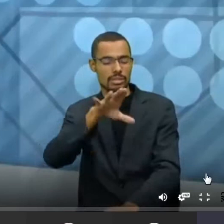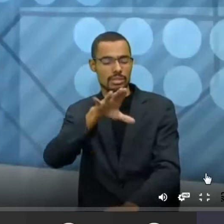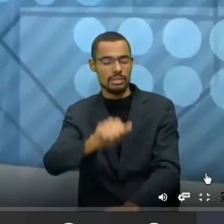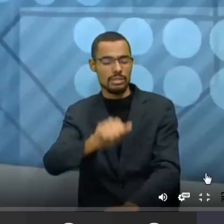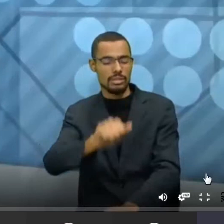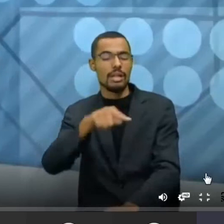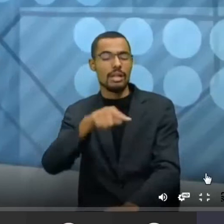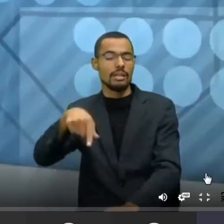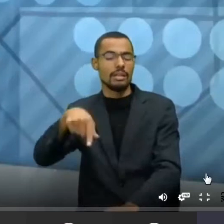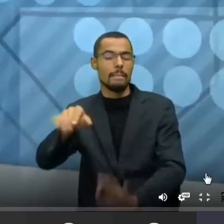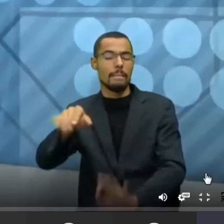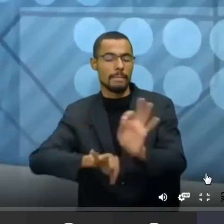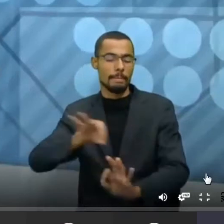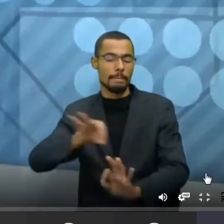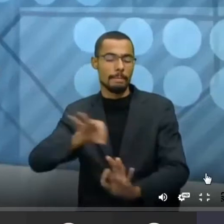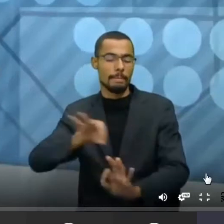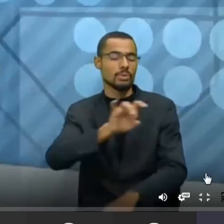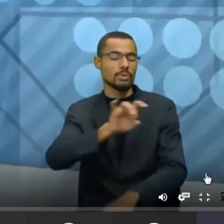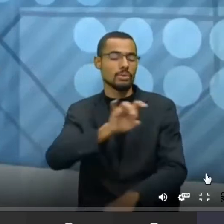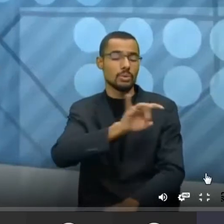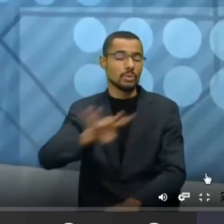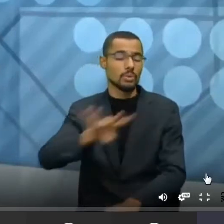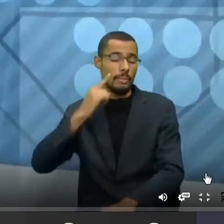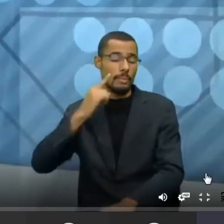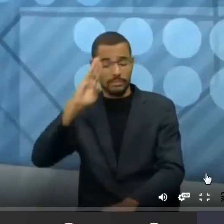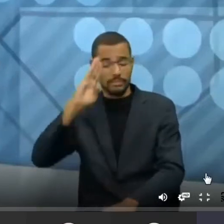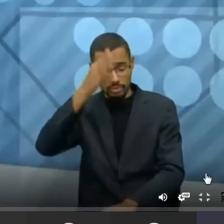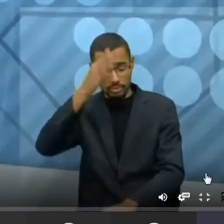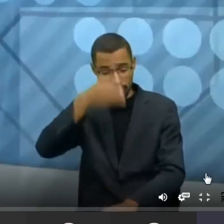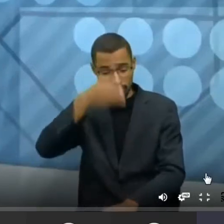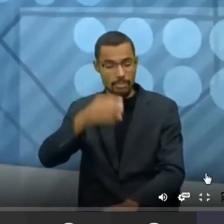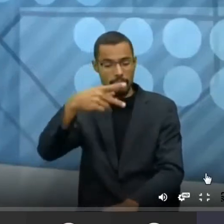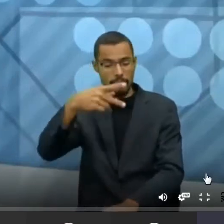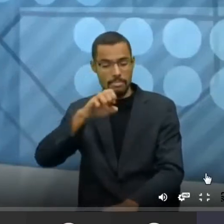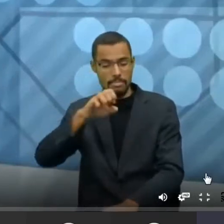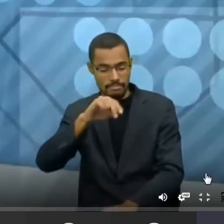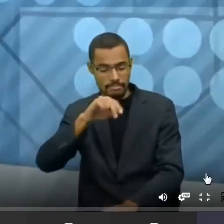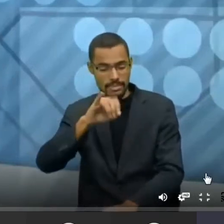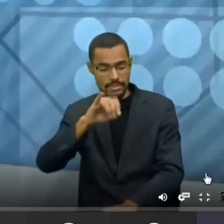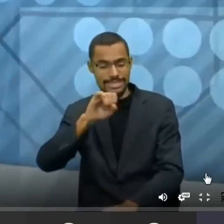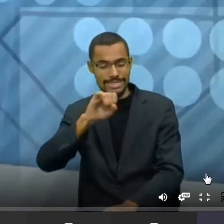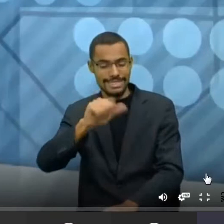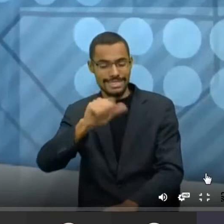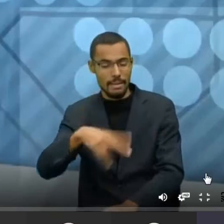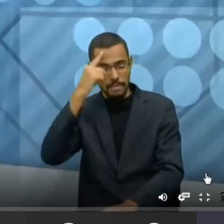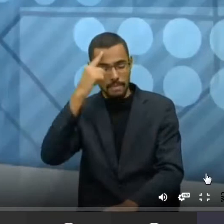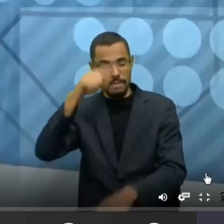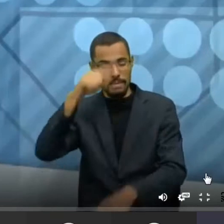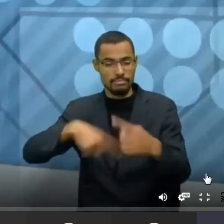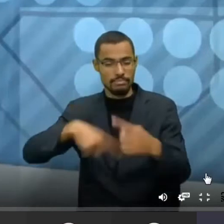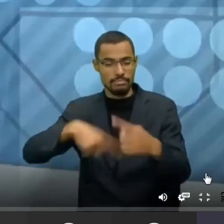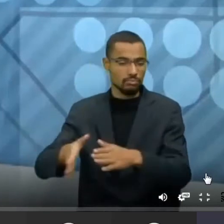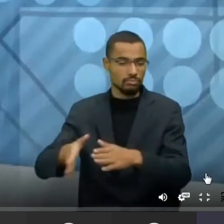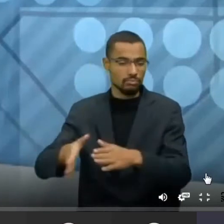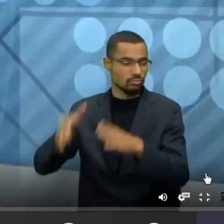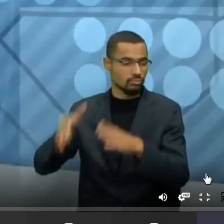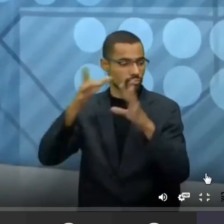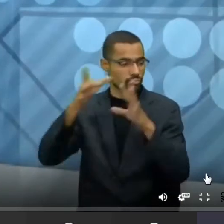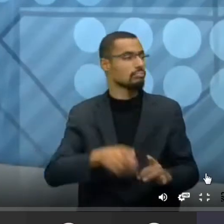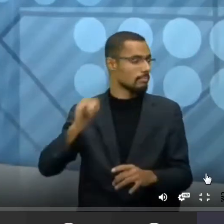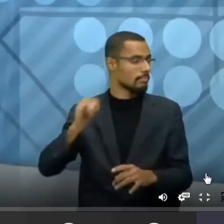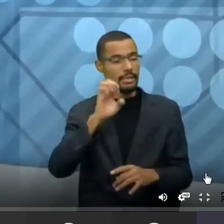produzem pepsinogênio. Então, elas não produzem diretamente pepsina, que participa, então, ali do processo de digestão, que é